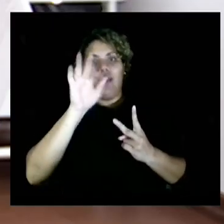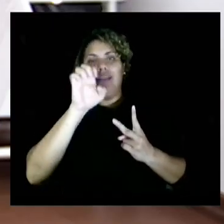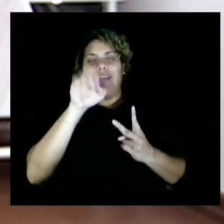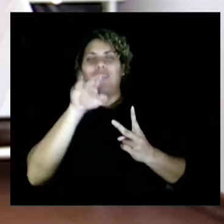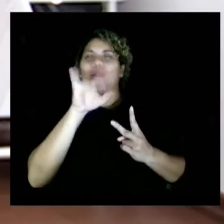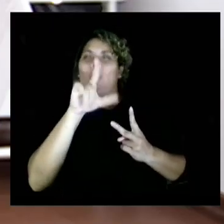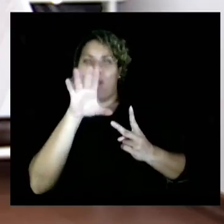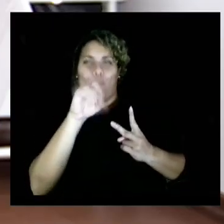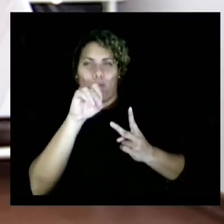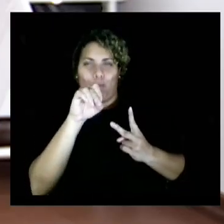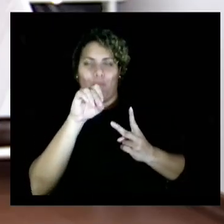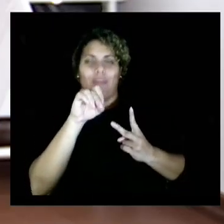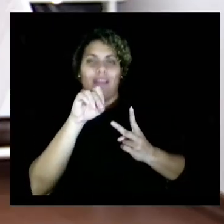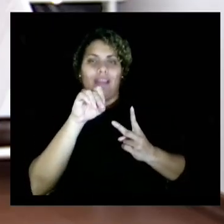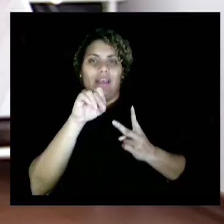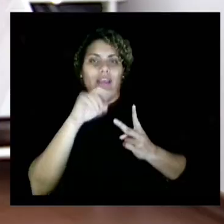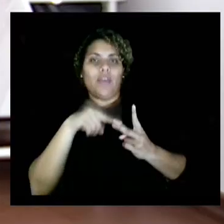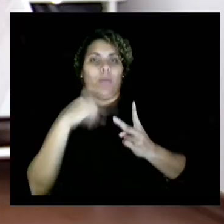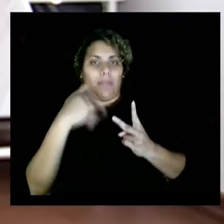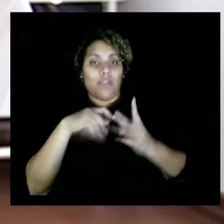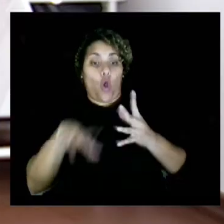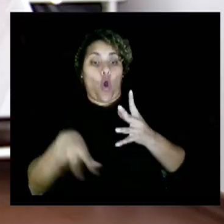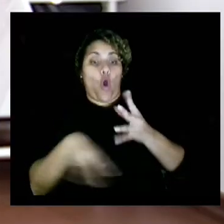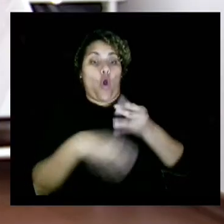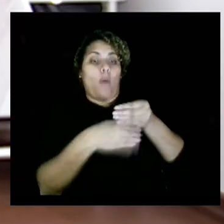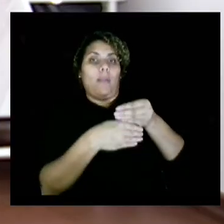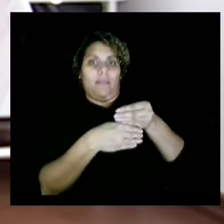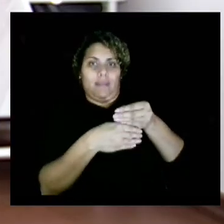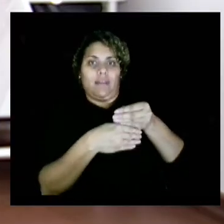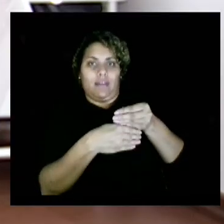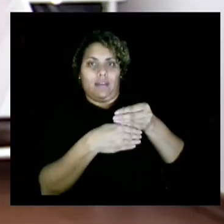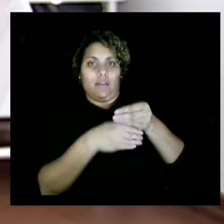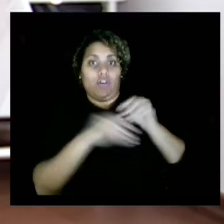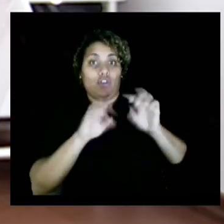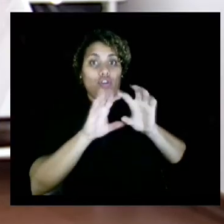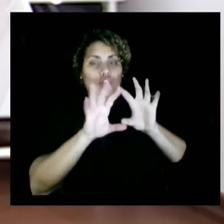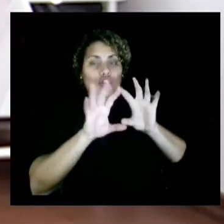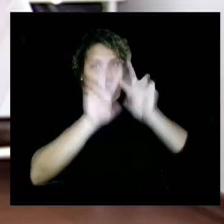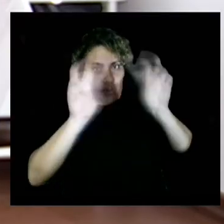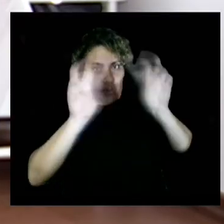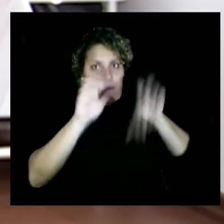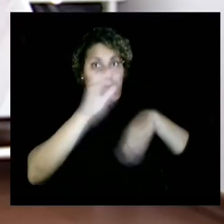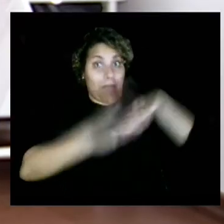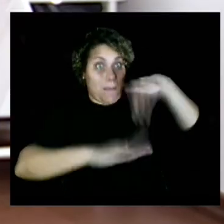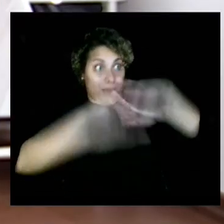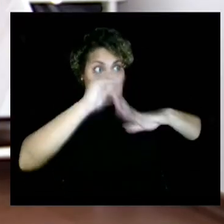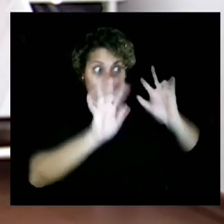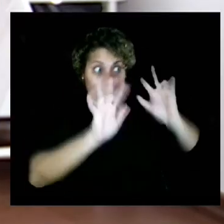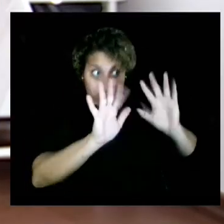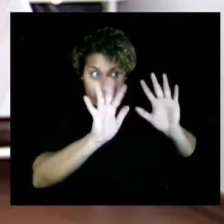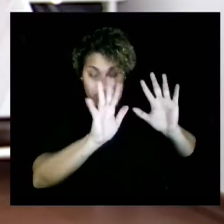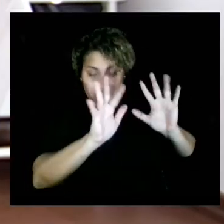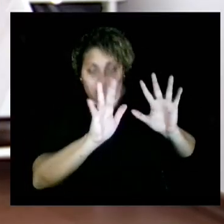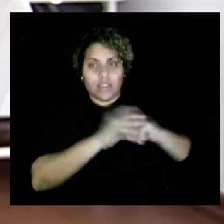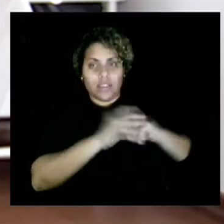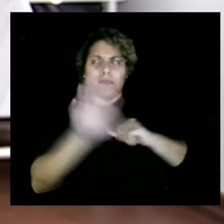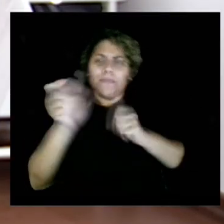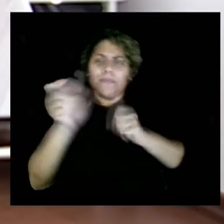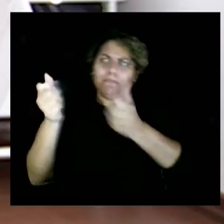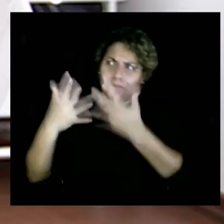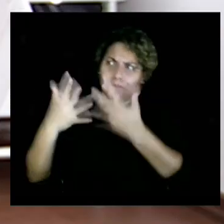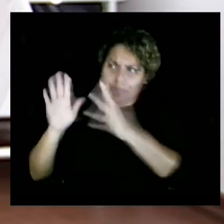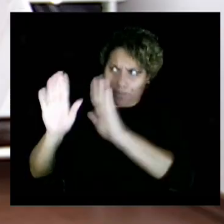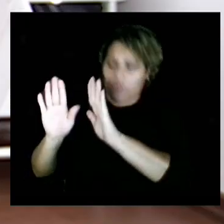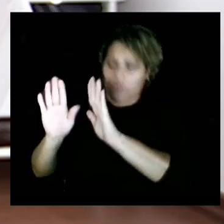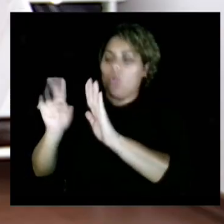para eu complementar a parte manual, porque eu gosto muito da parte manual, Tá, então me explica. No meio do caminho você estava